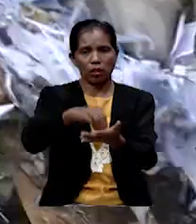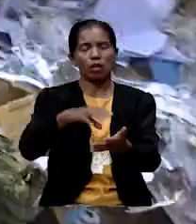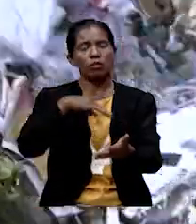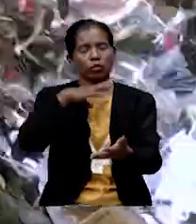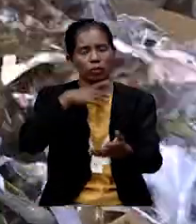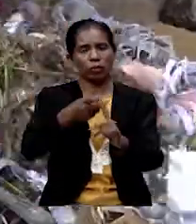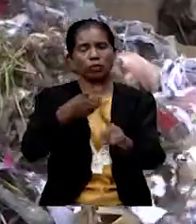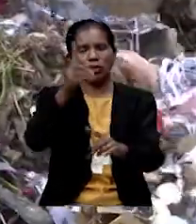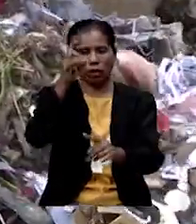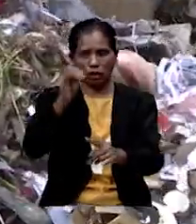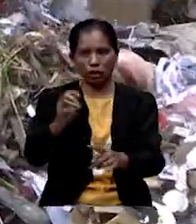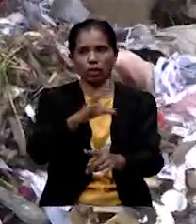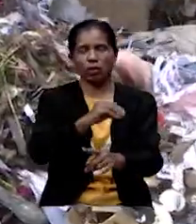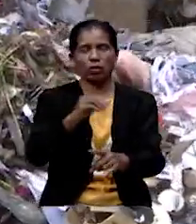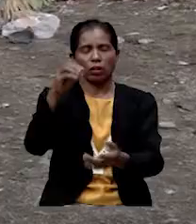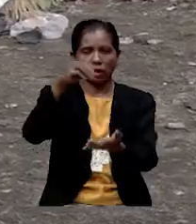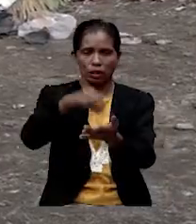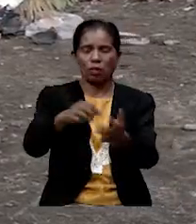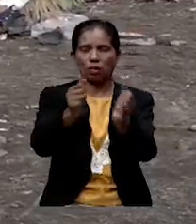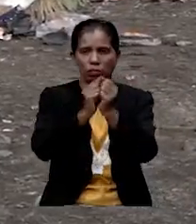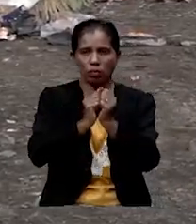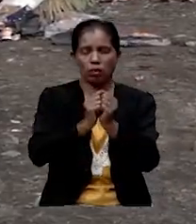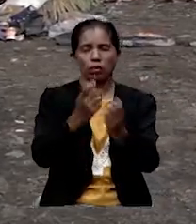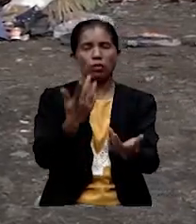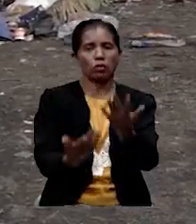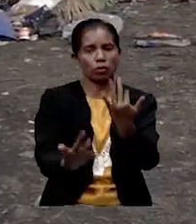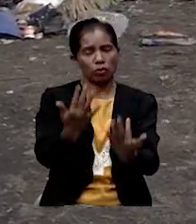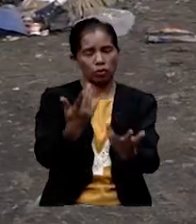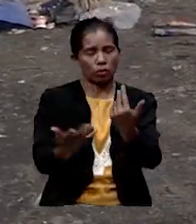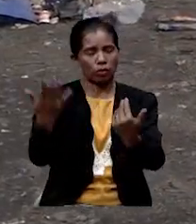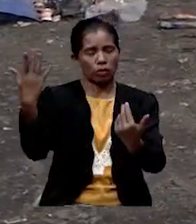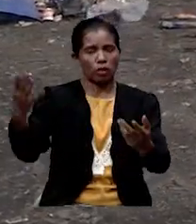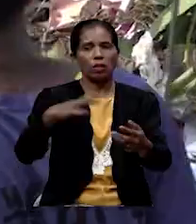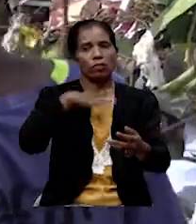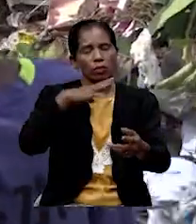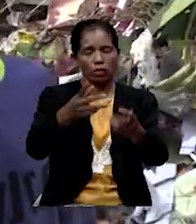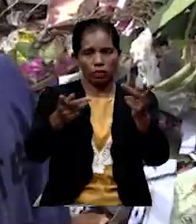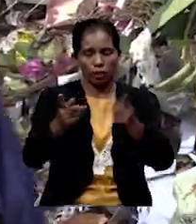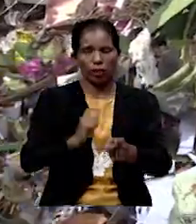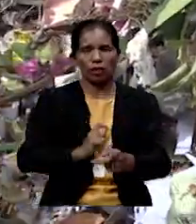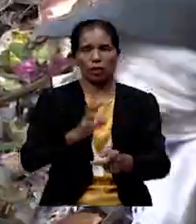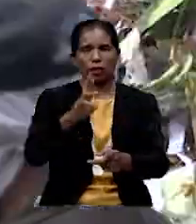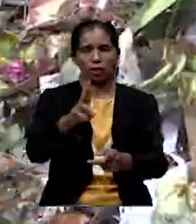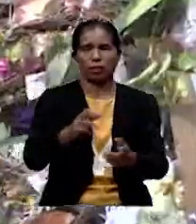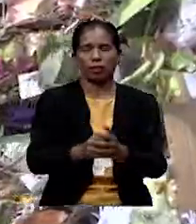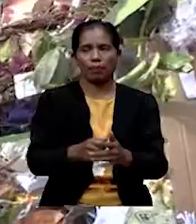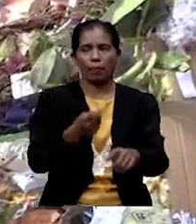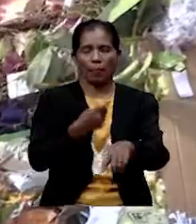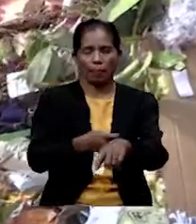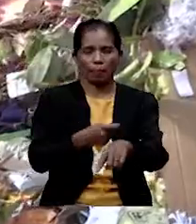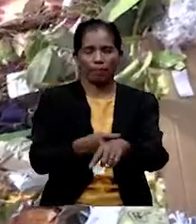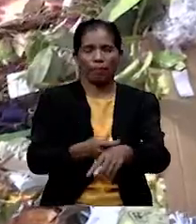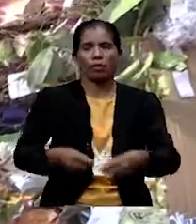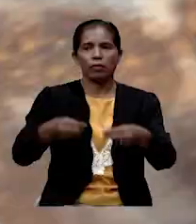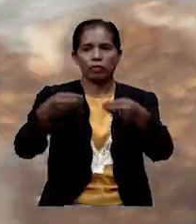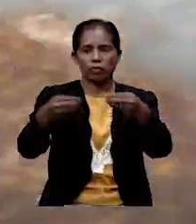husi capital dili ho di tawa mutu no sunu ia liseira tibar. Tur Fabian Oliveira, situação nem foi